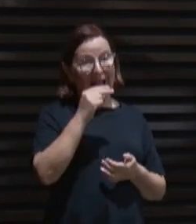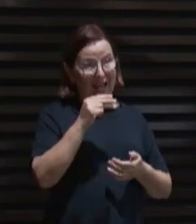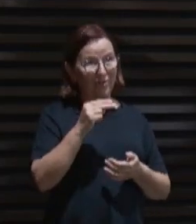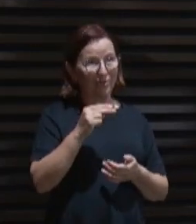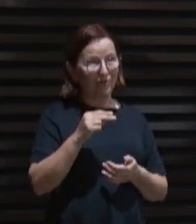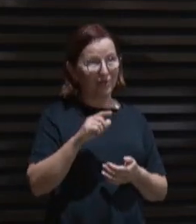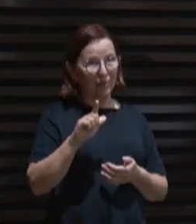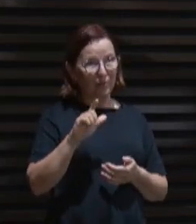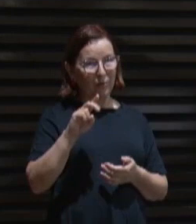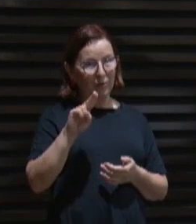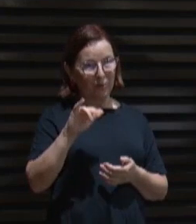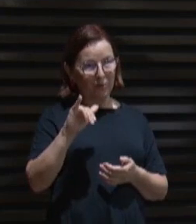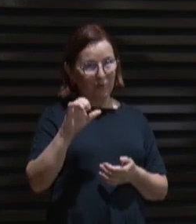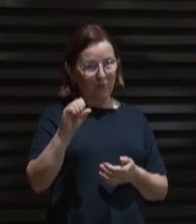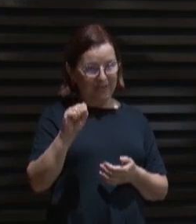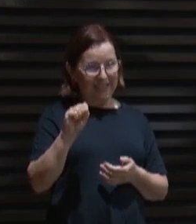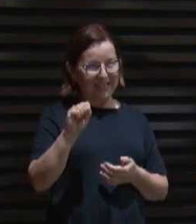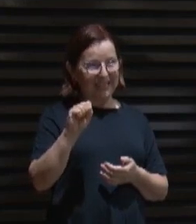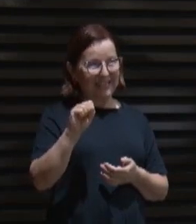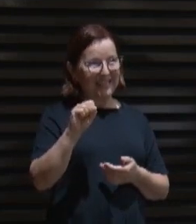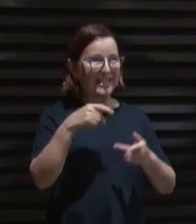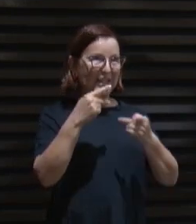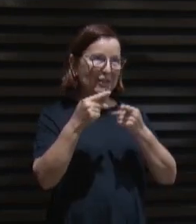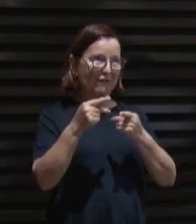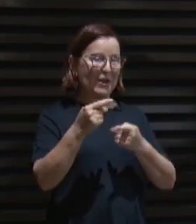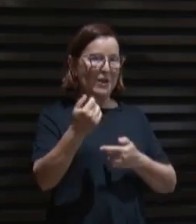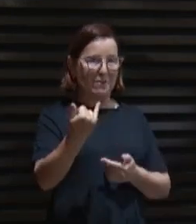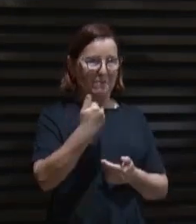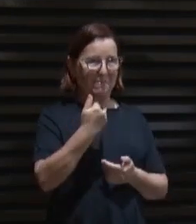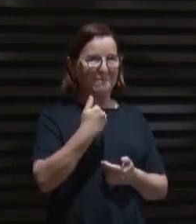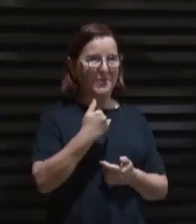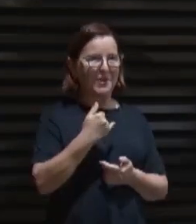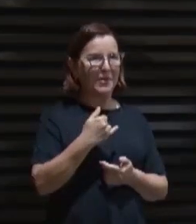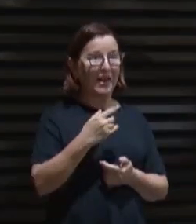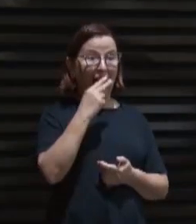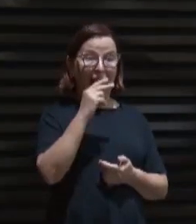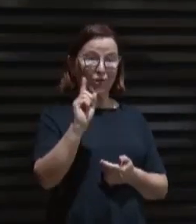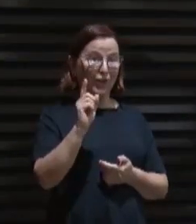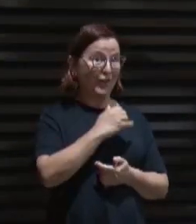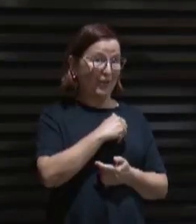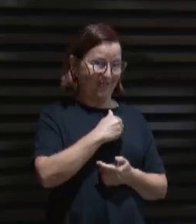O Luiz está lá sentado atrás, ele é um funcionário da UEL, estudioso da Bíblia.